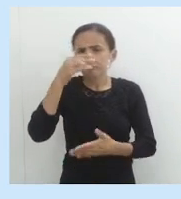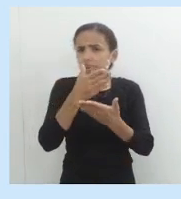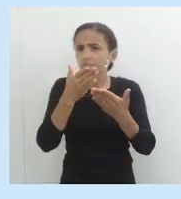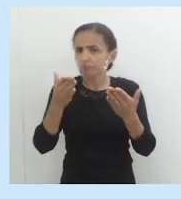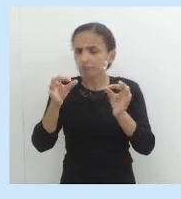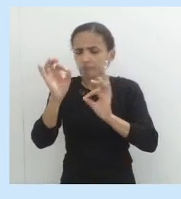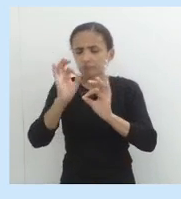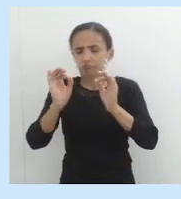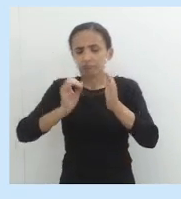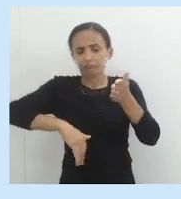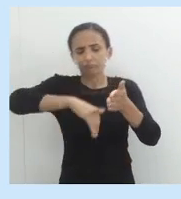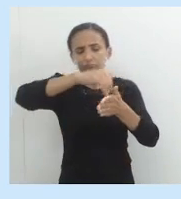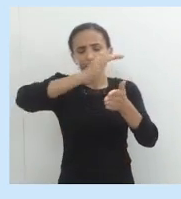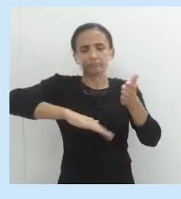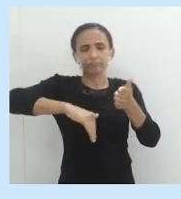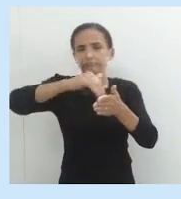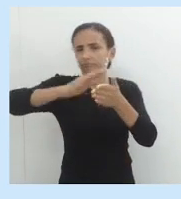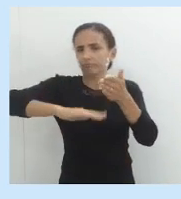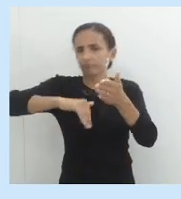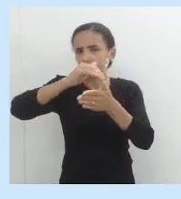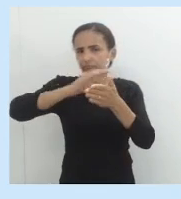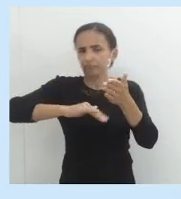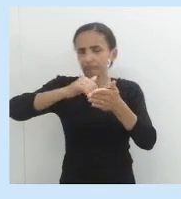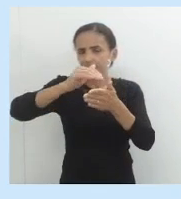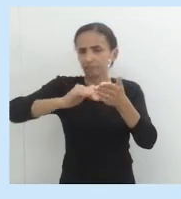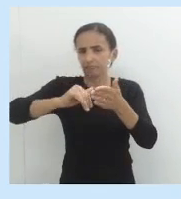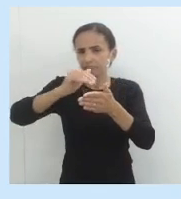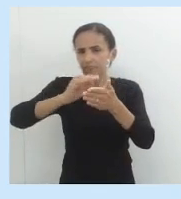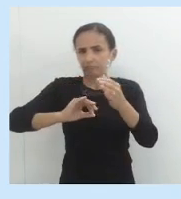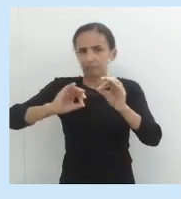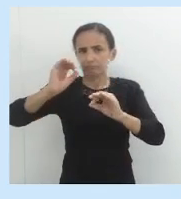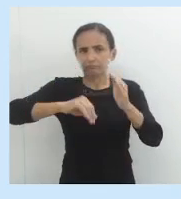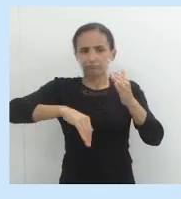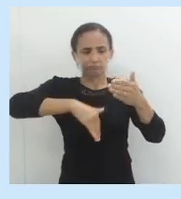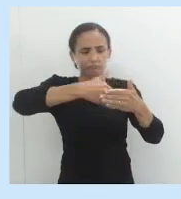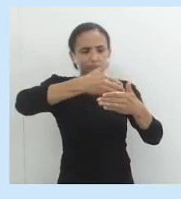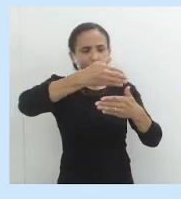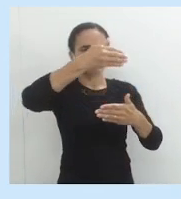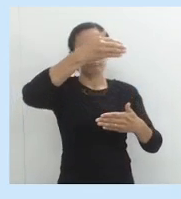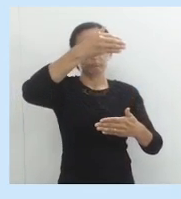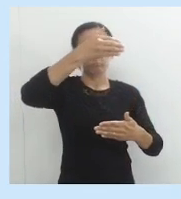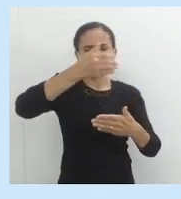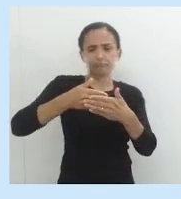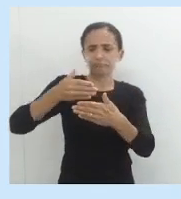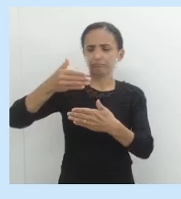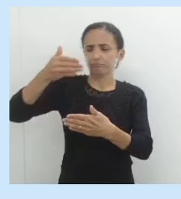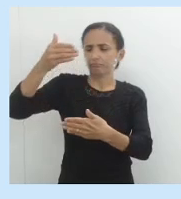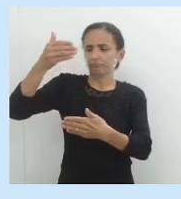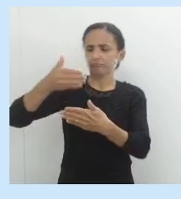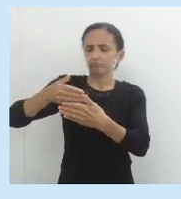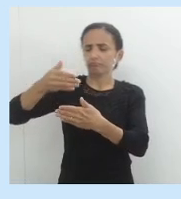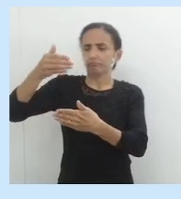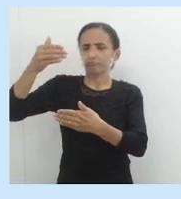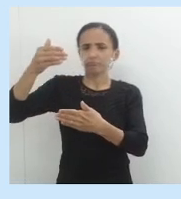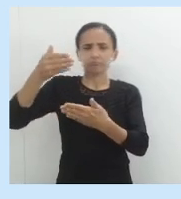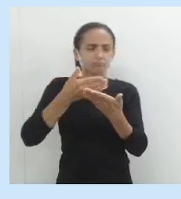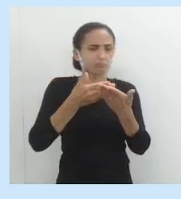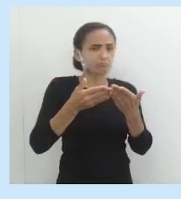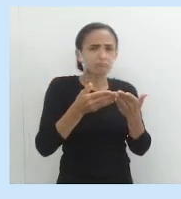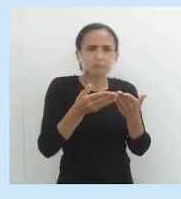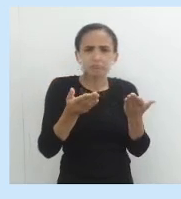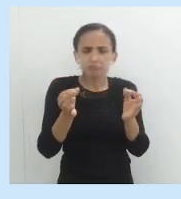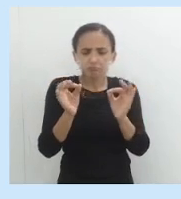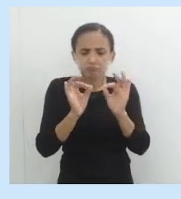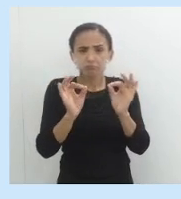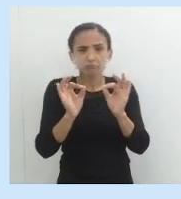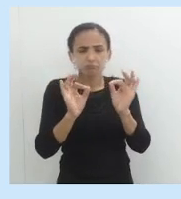era uma pintura feita, né, com um reboco da parede ainda amolecido. Ele não estava completamente duro,